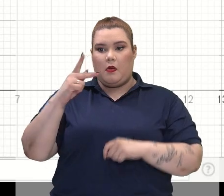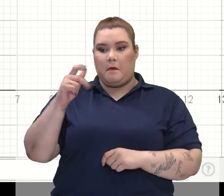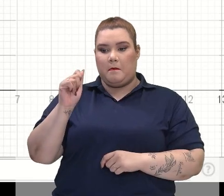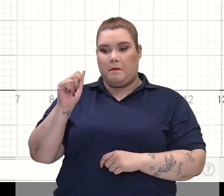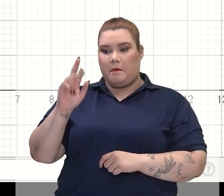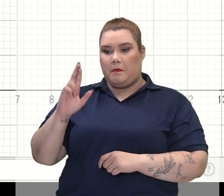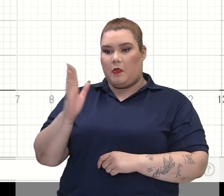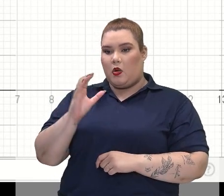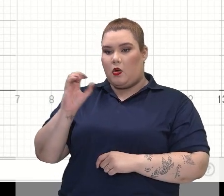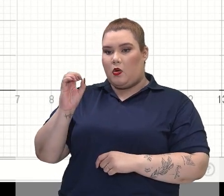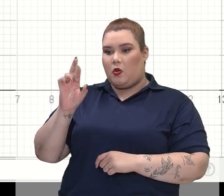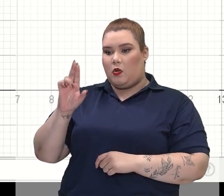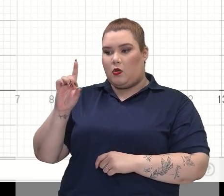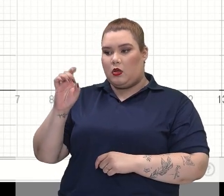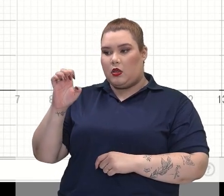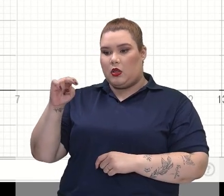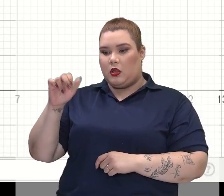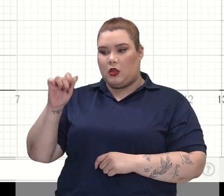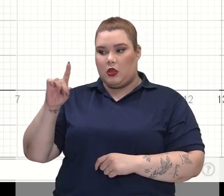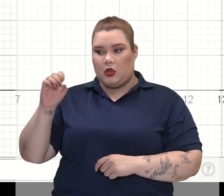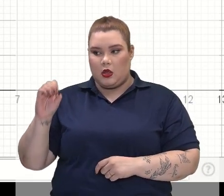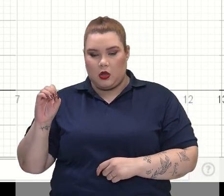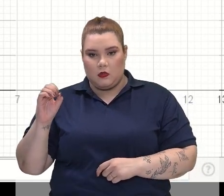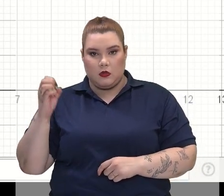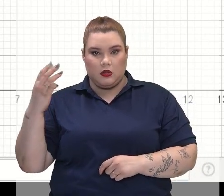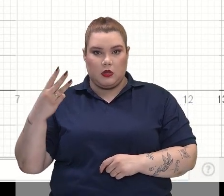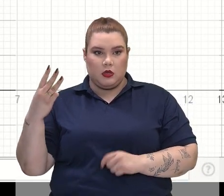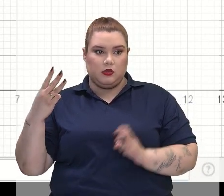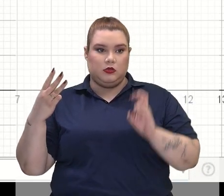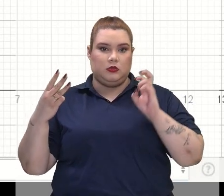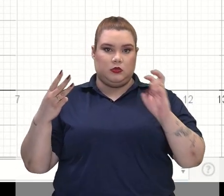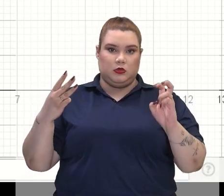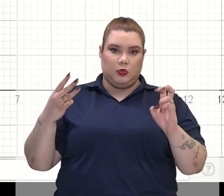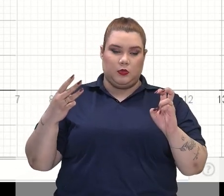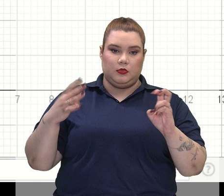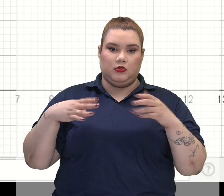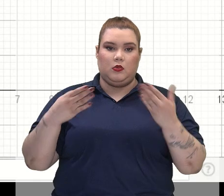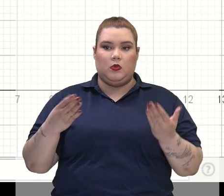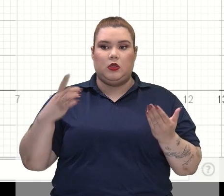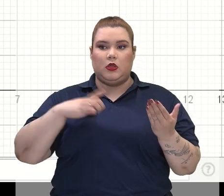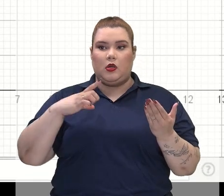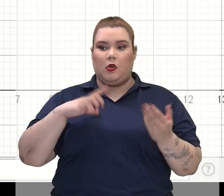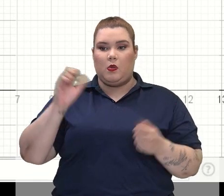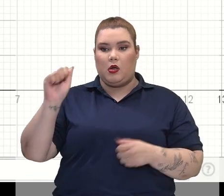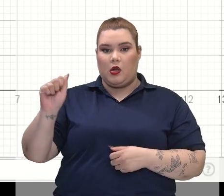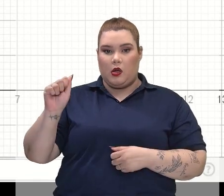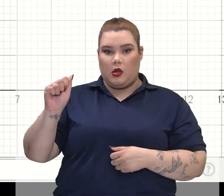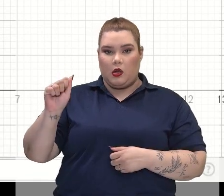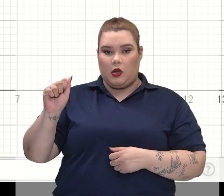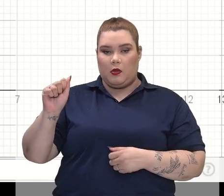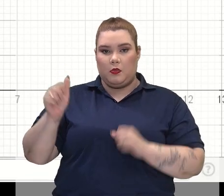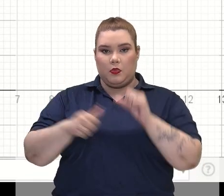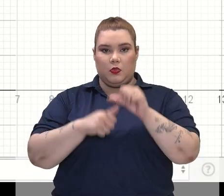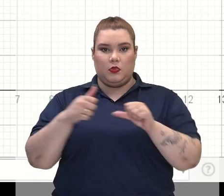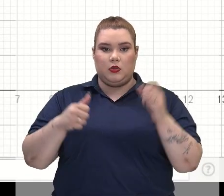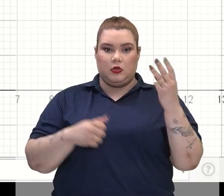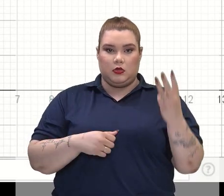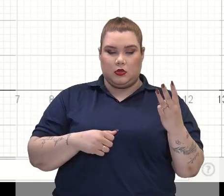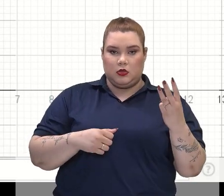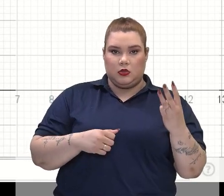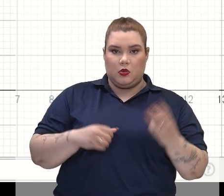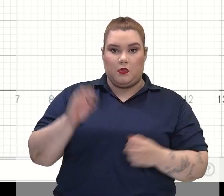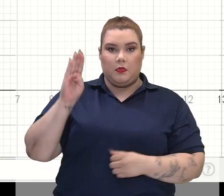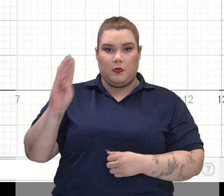5. Então, aonde tem o A, vai entrar o 3, e onde tem o B, vai entrar o 5,